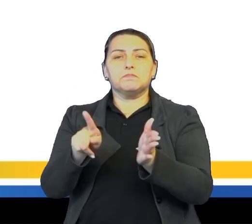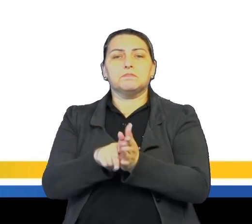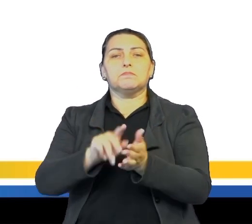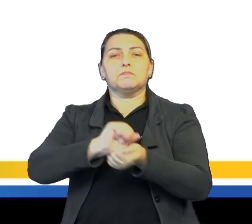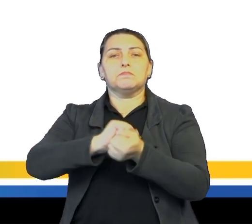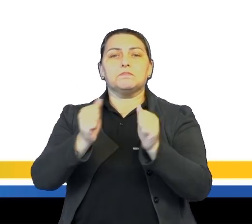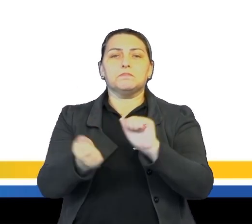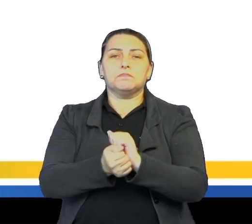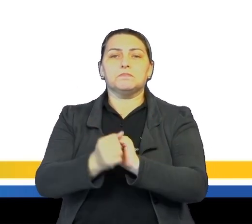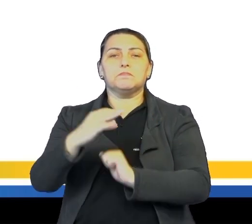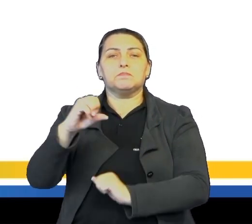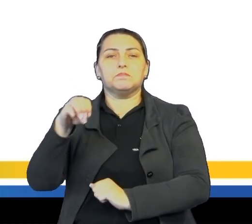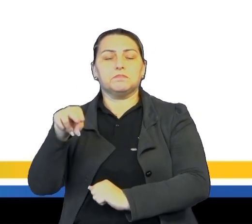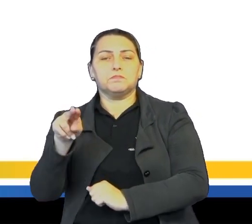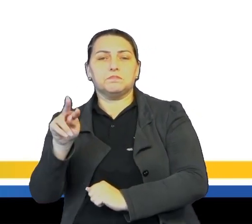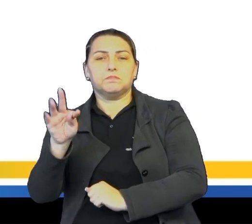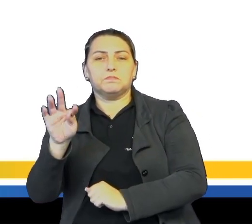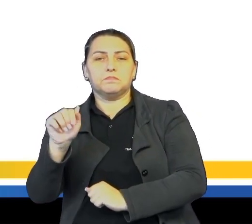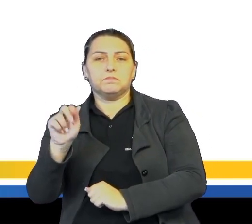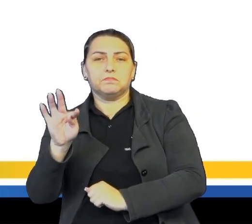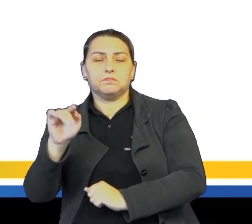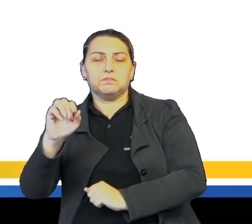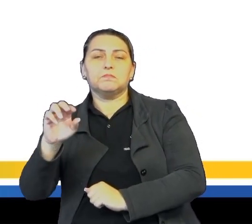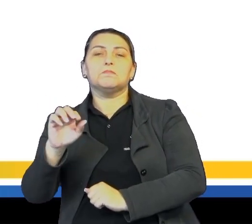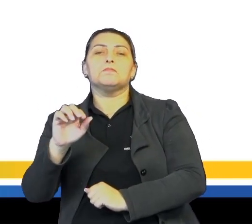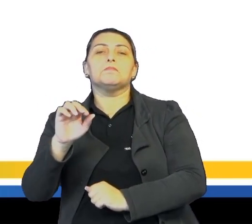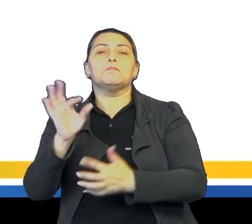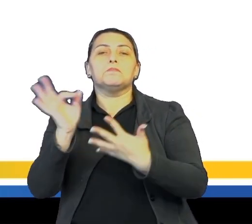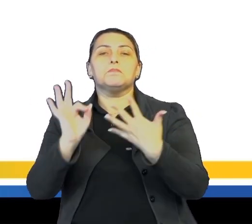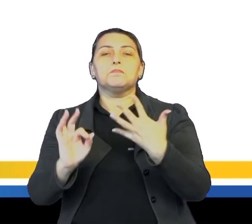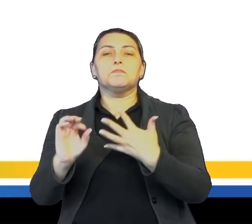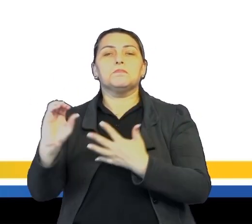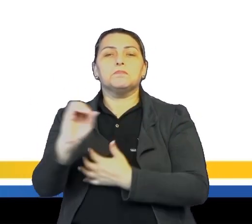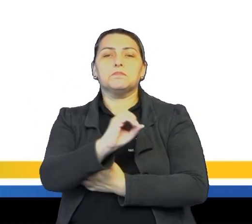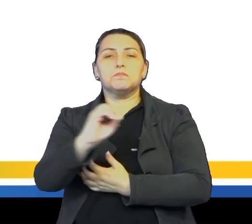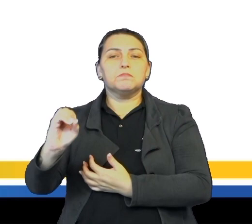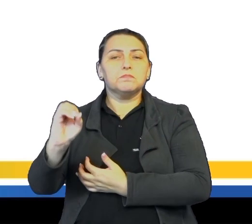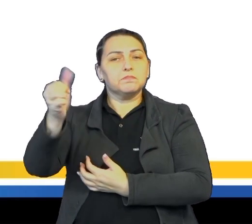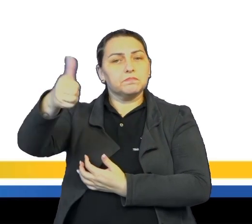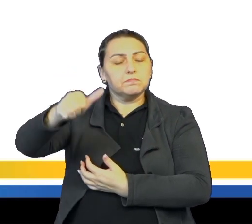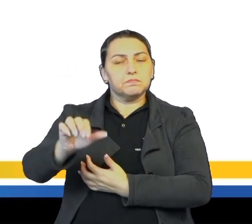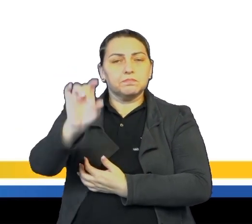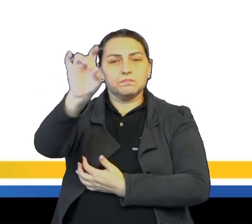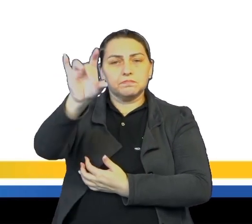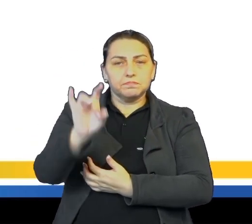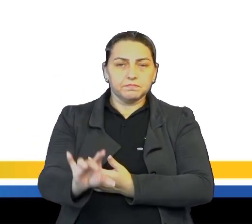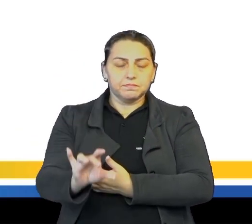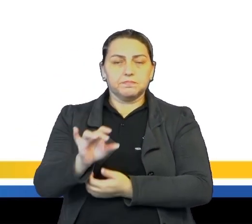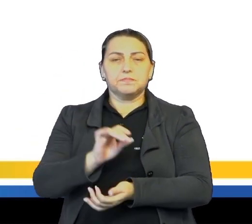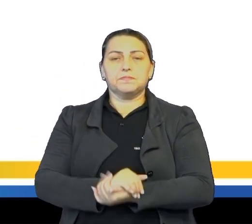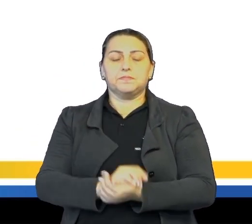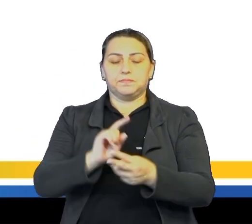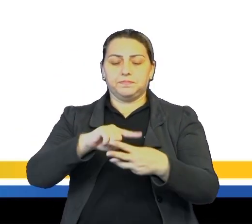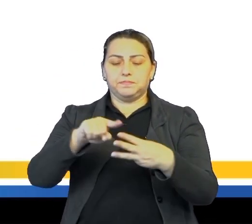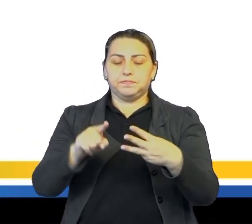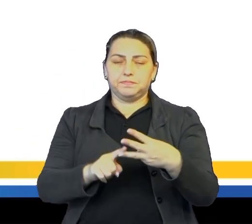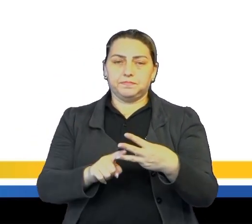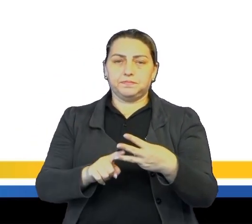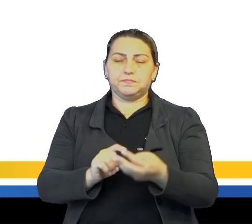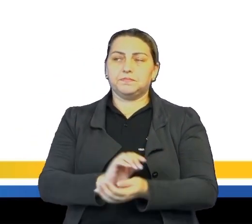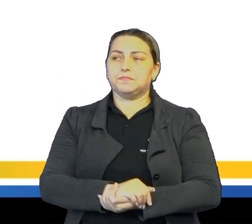associativa comotiva e o elemento neutro então nós temos que avaliar cada uma das três